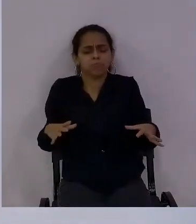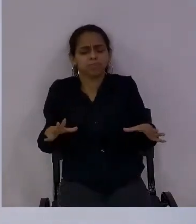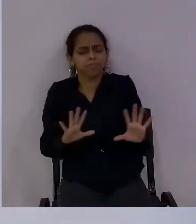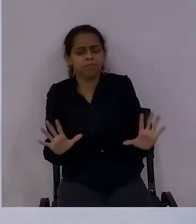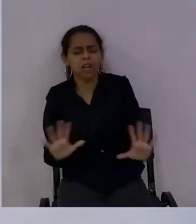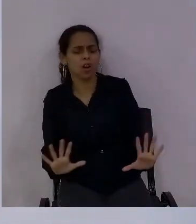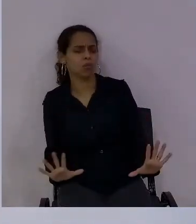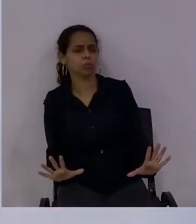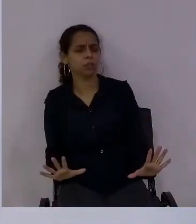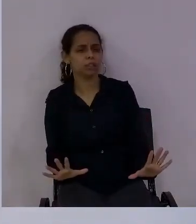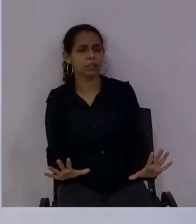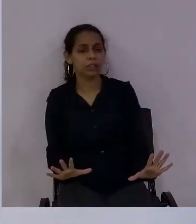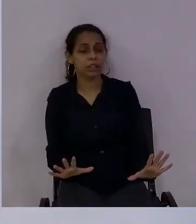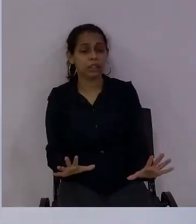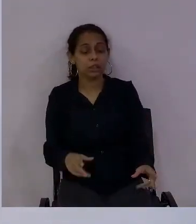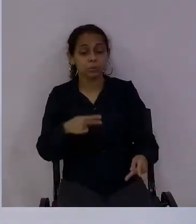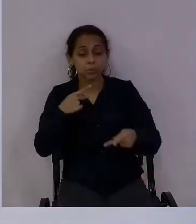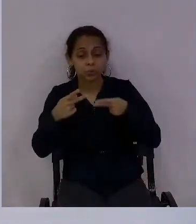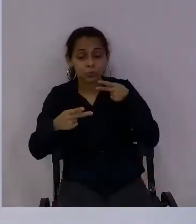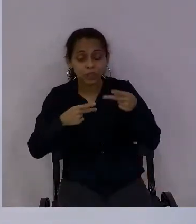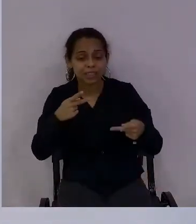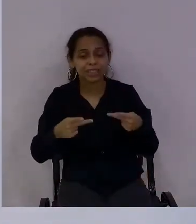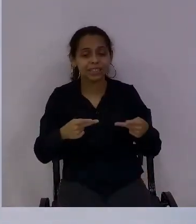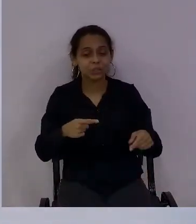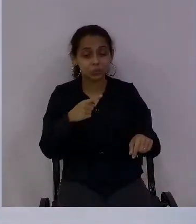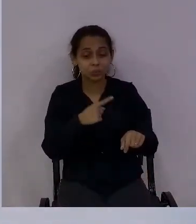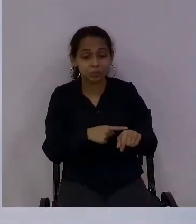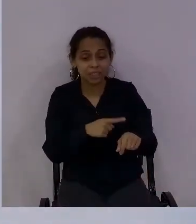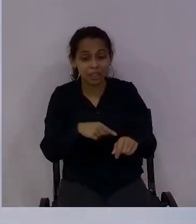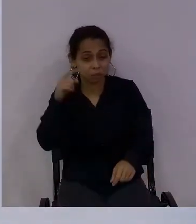condição muito precária em que as mulheres davam à luz.